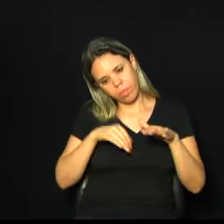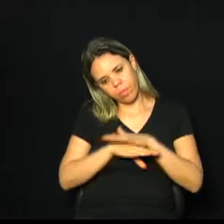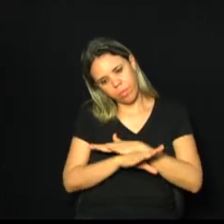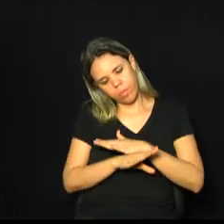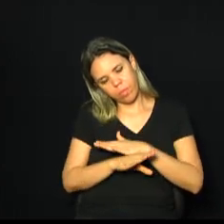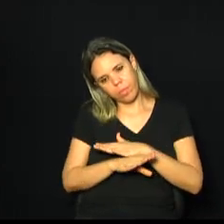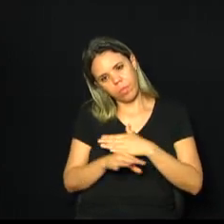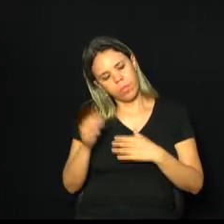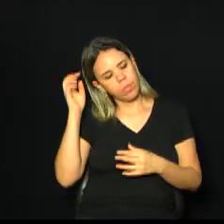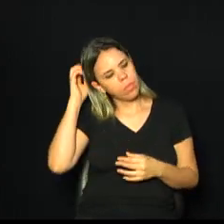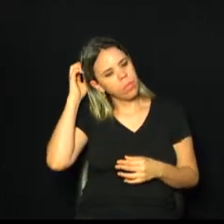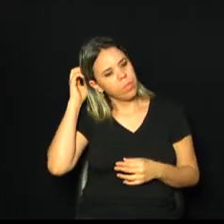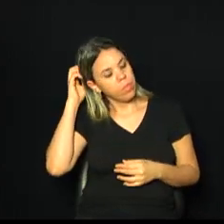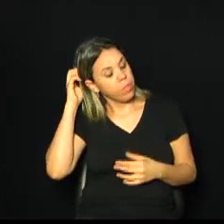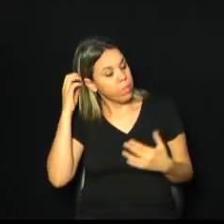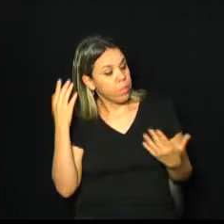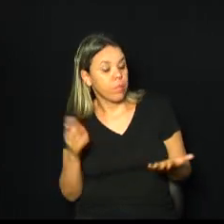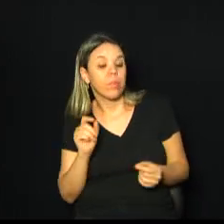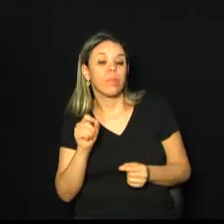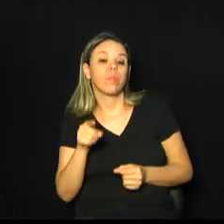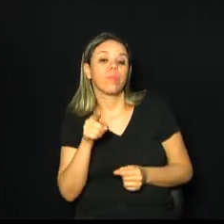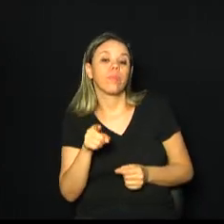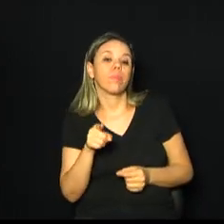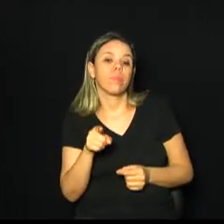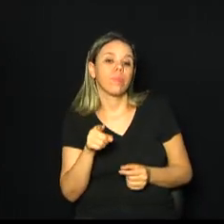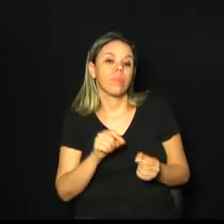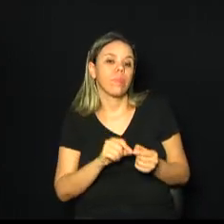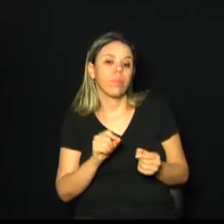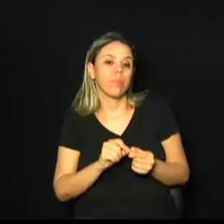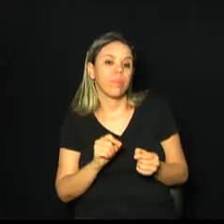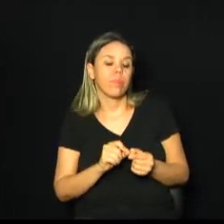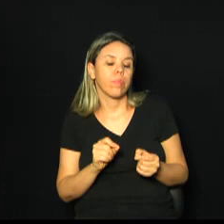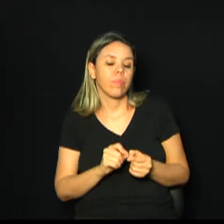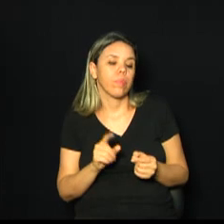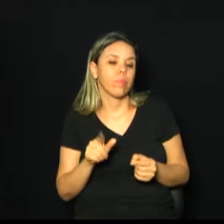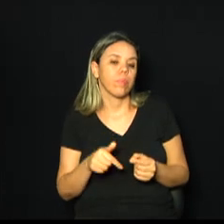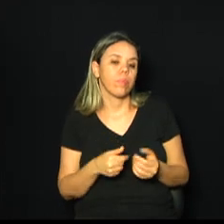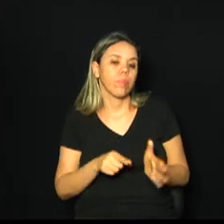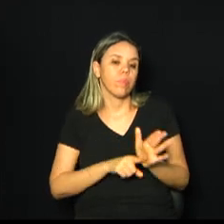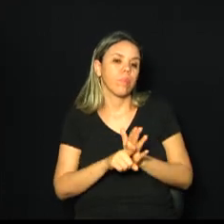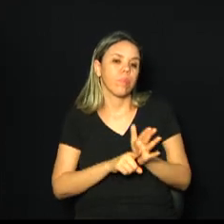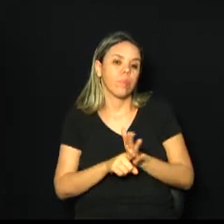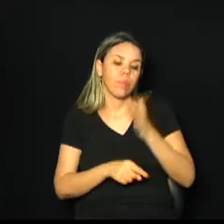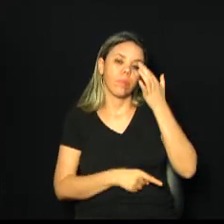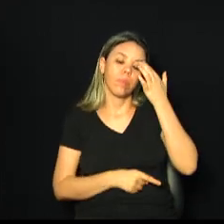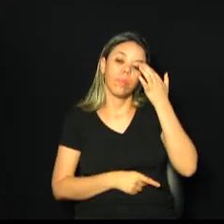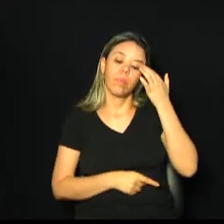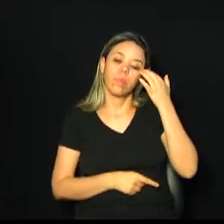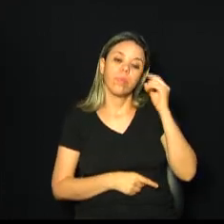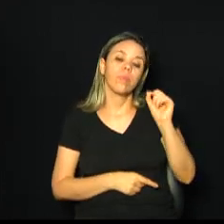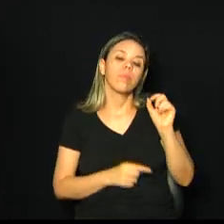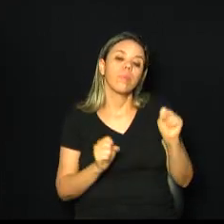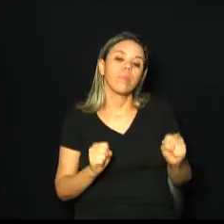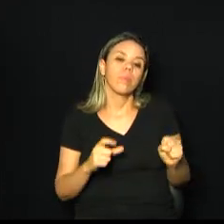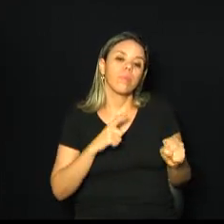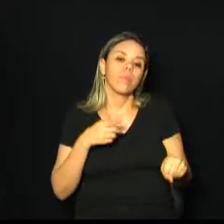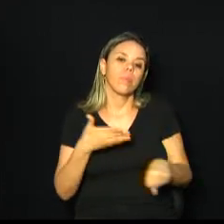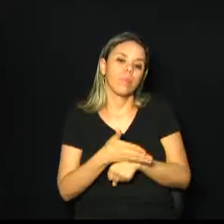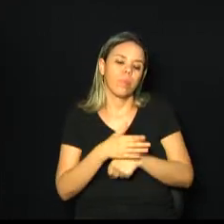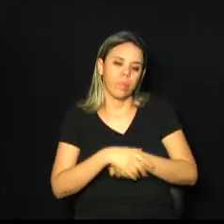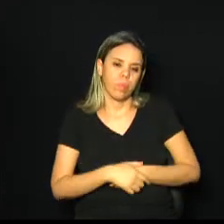nuvem. E o que você vai fazer com esses dados? Quem pode ter